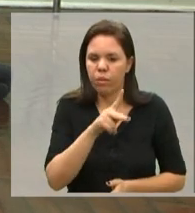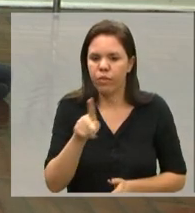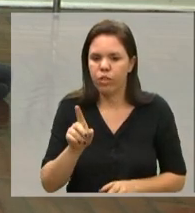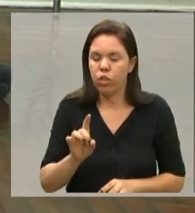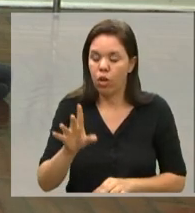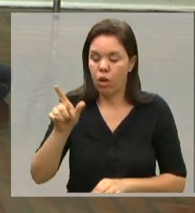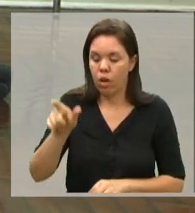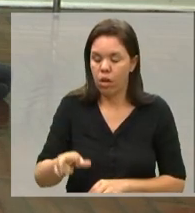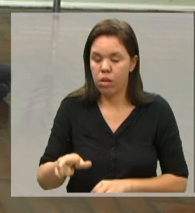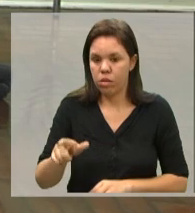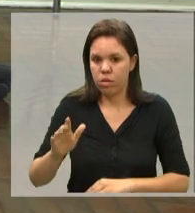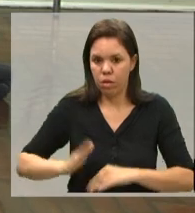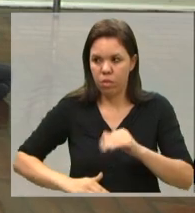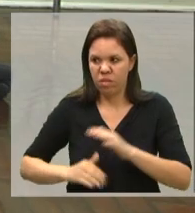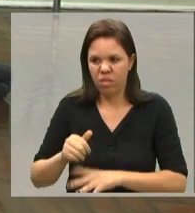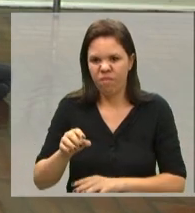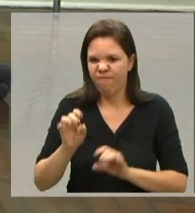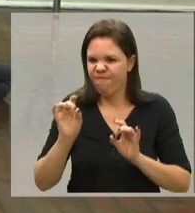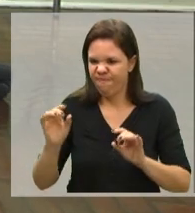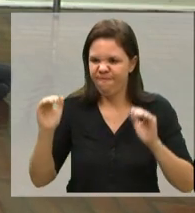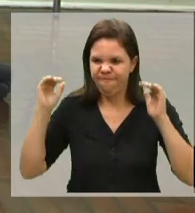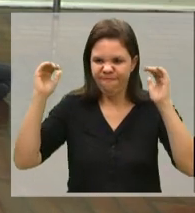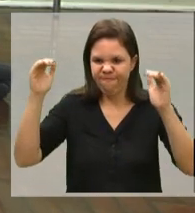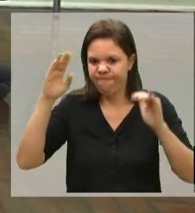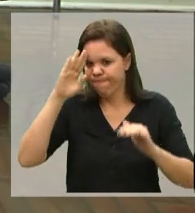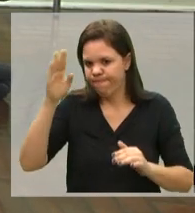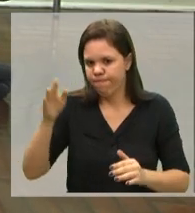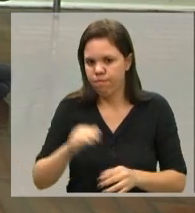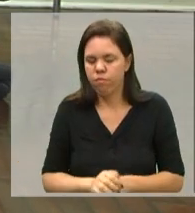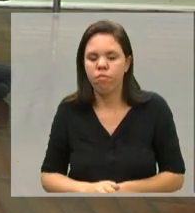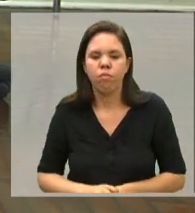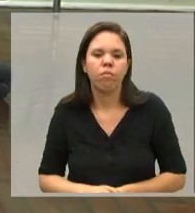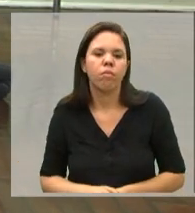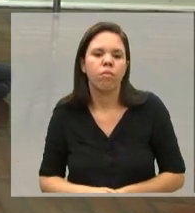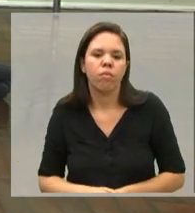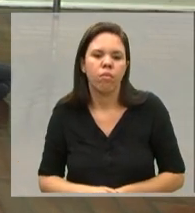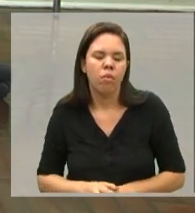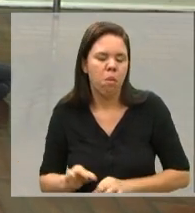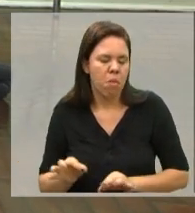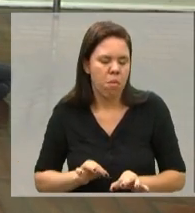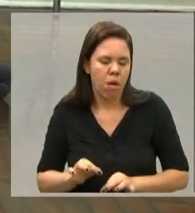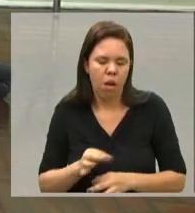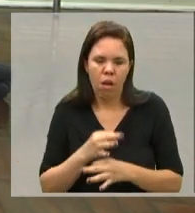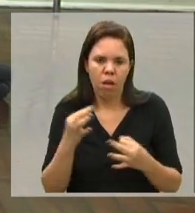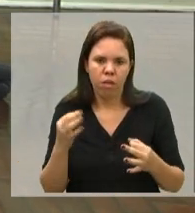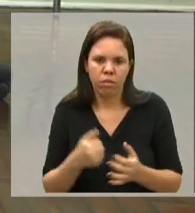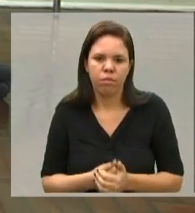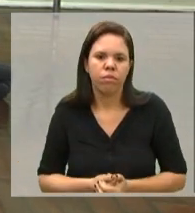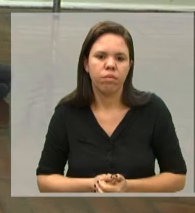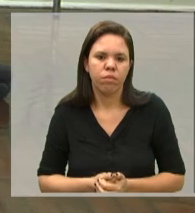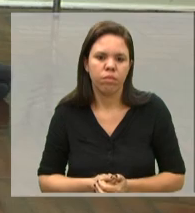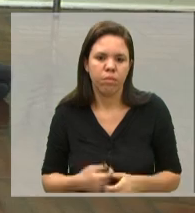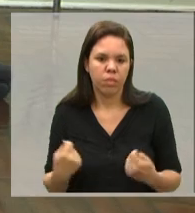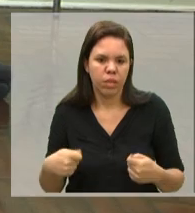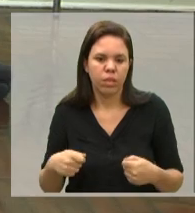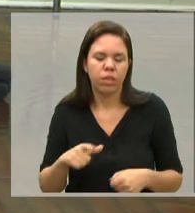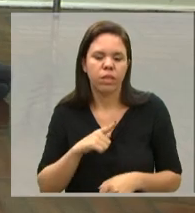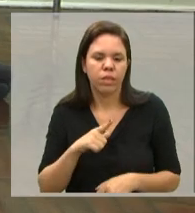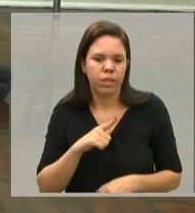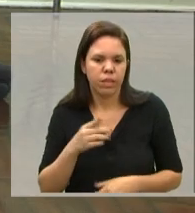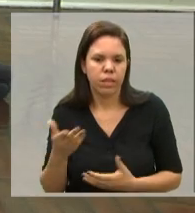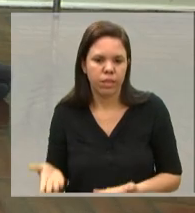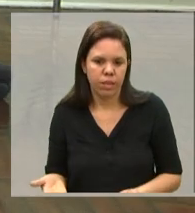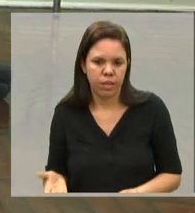esse profissional, ele tem que ser o cara, né? Eu brinco, tem que estar preparado, né? Tem que estar muito bem preparado e ele tem que ter